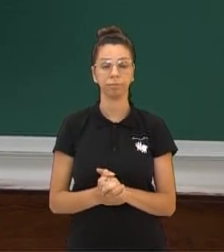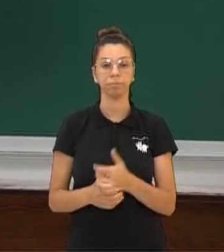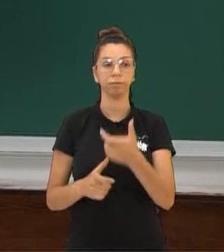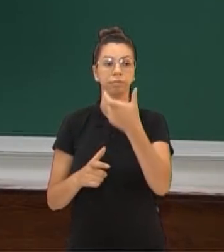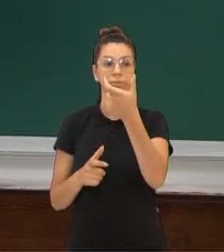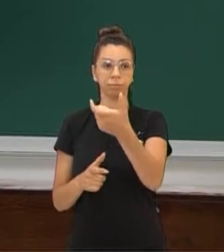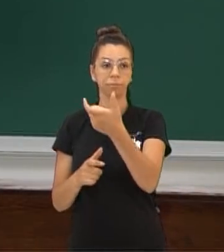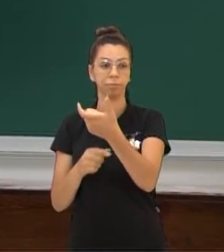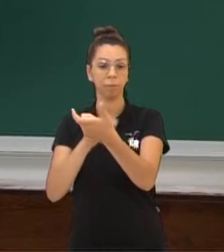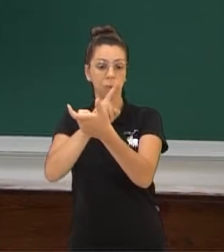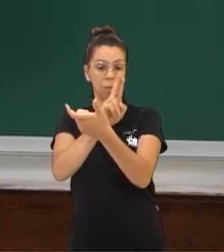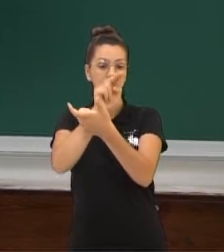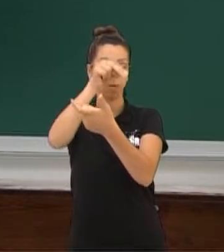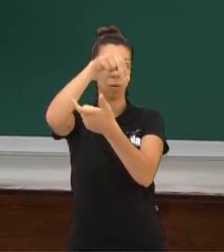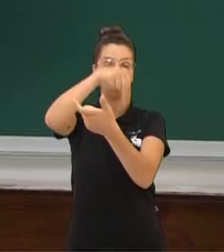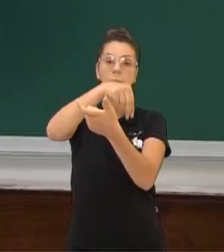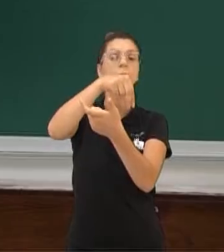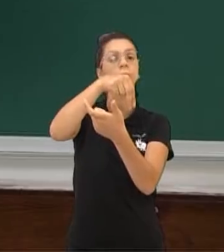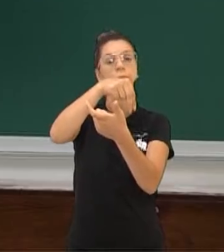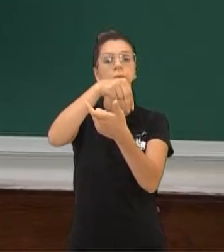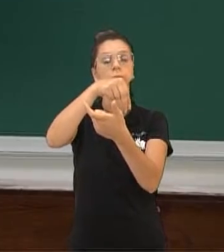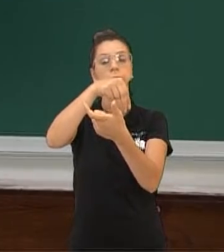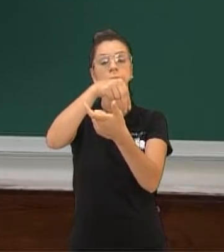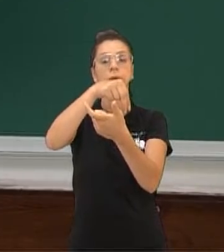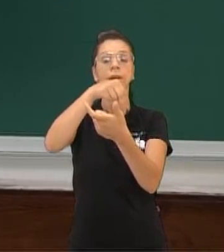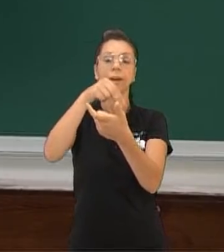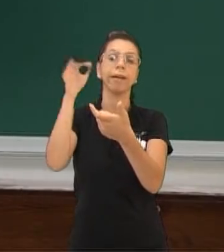feliz, unhappy, triste ou infeliz.